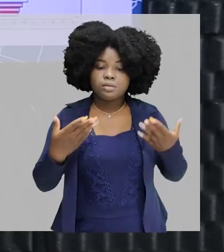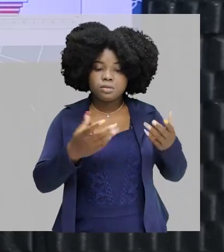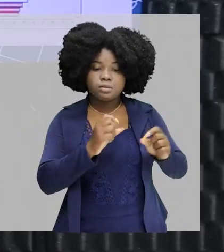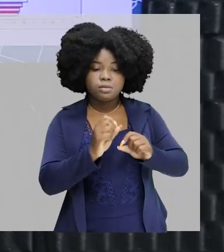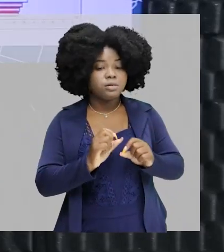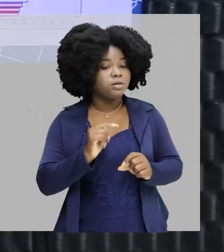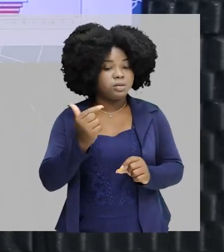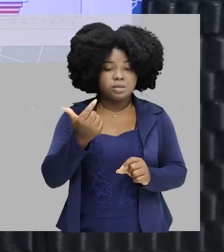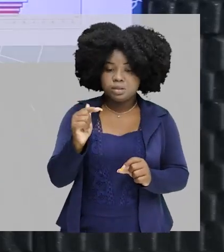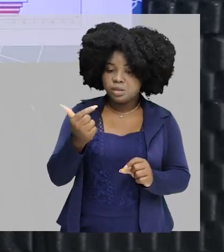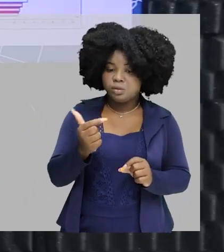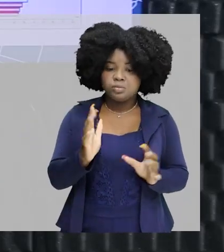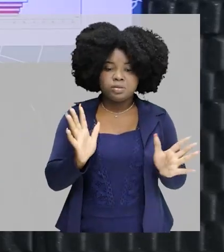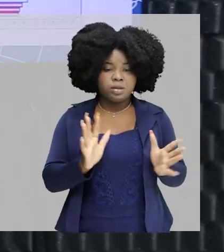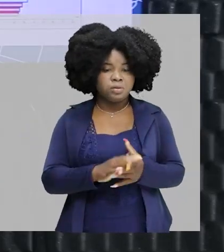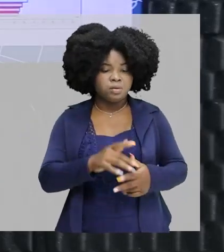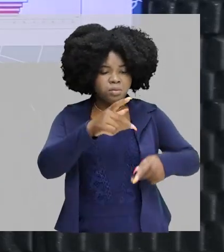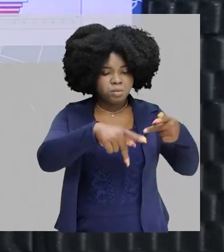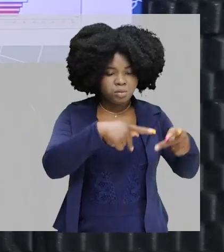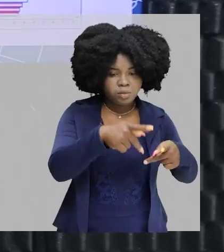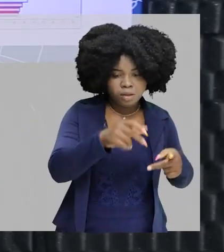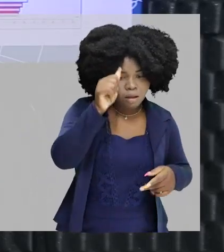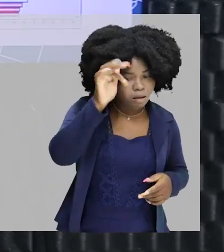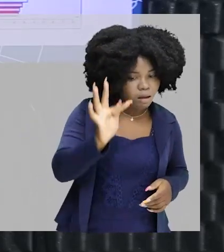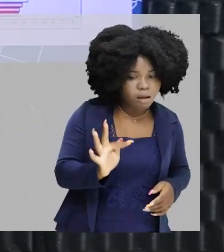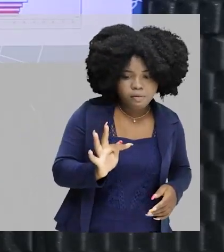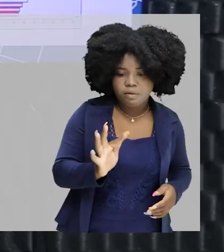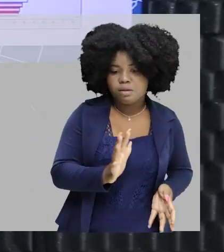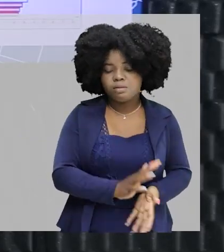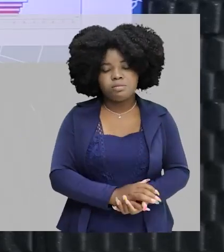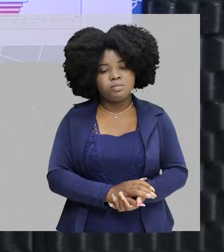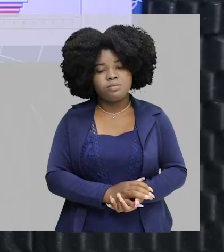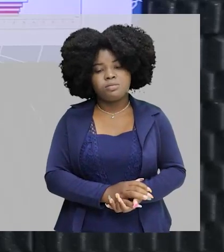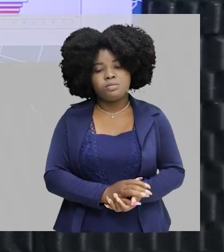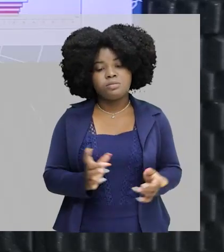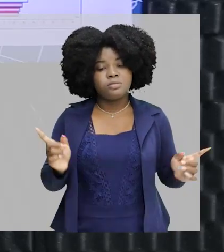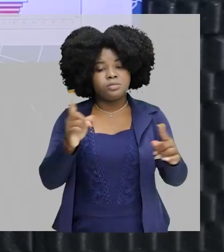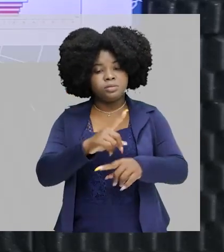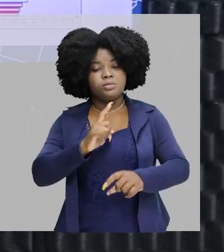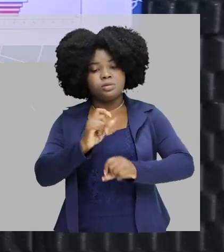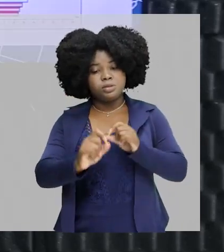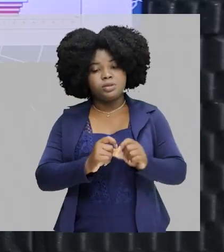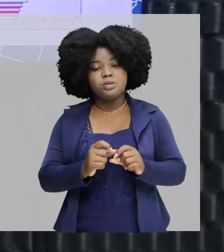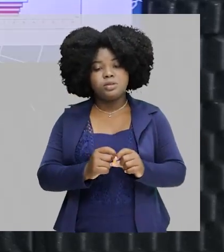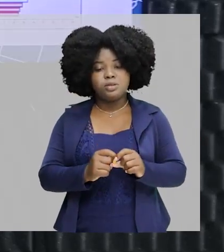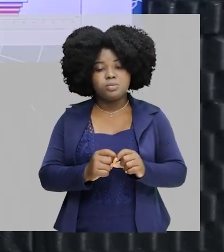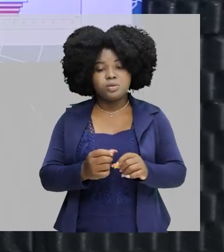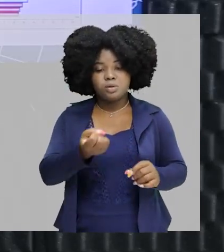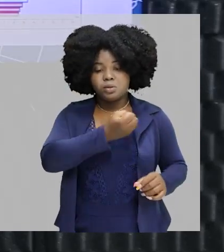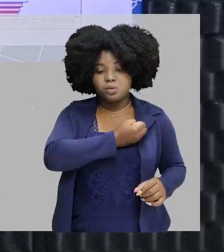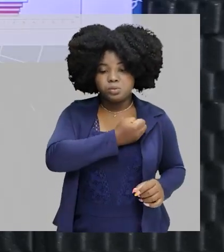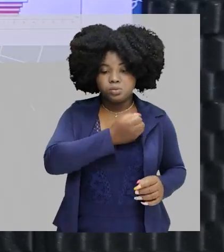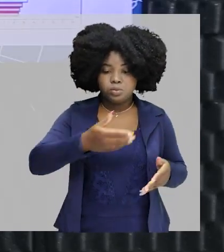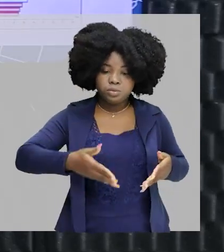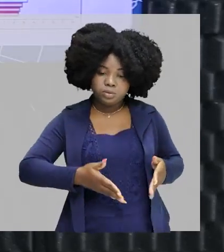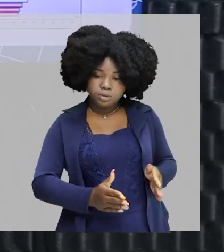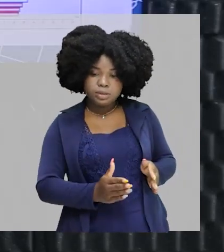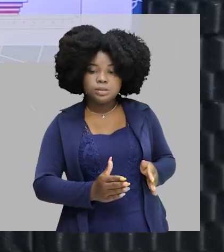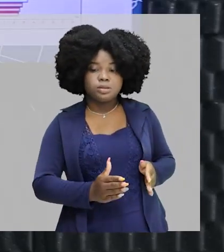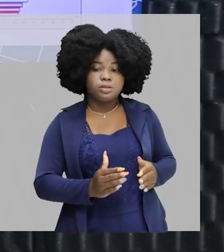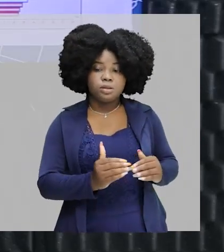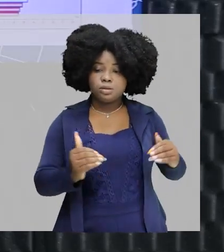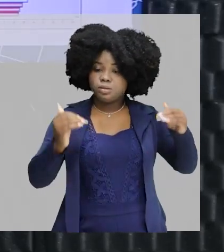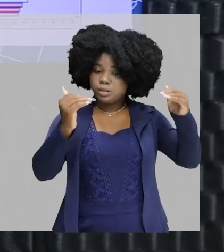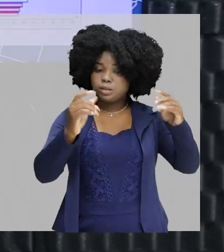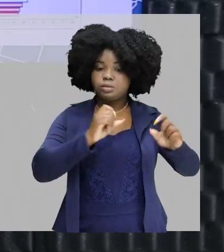falamos, não há uma estagnação populacional na África. Pelo contrário, nós temos aqui claramente uma taxa de natalidade elevada que vai fazer com